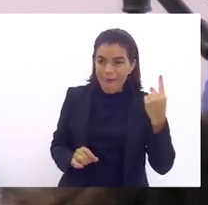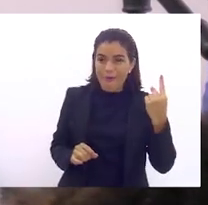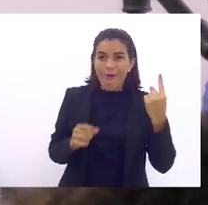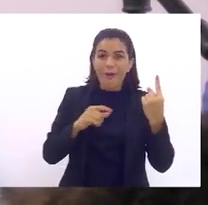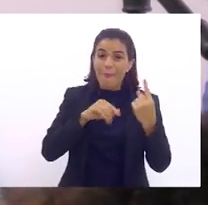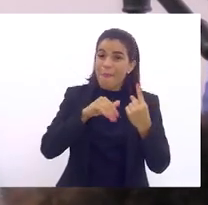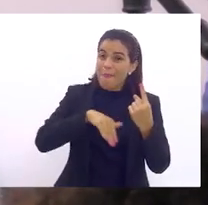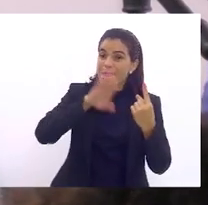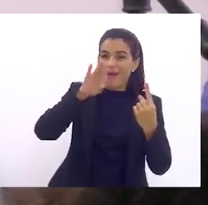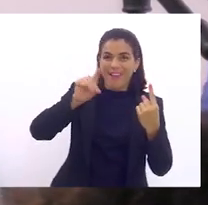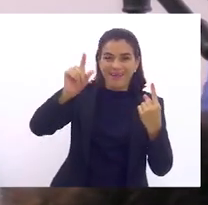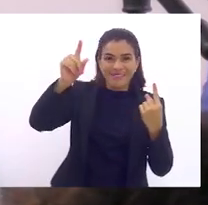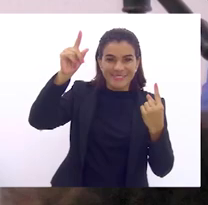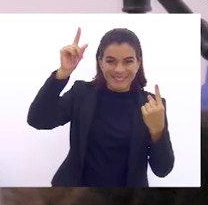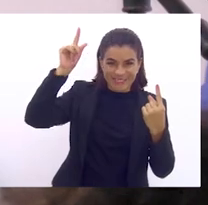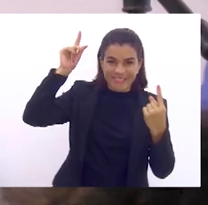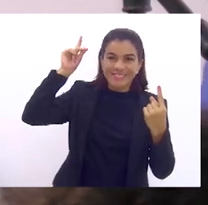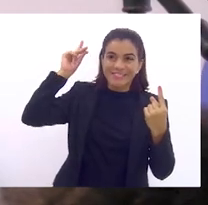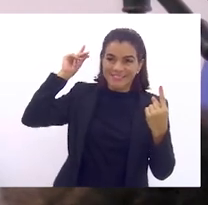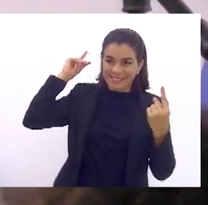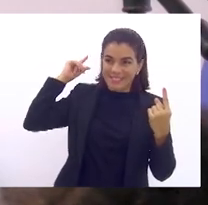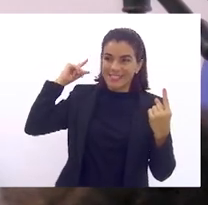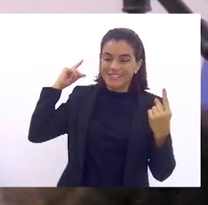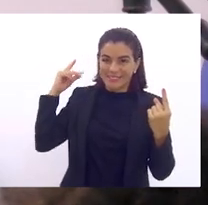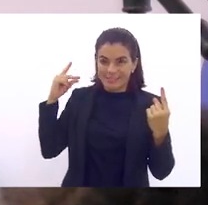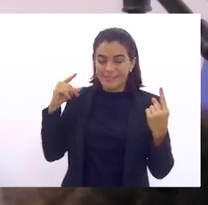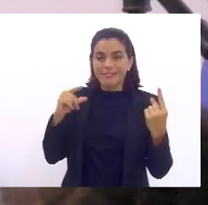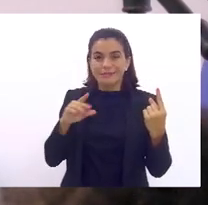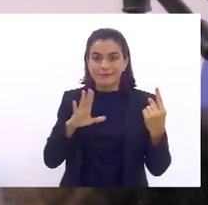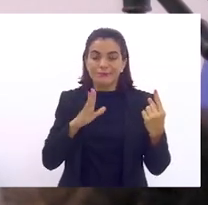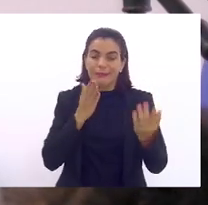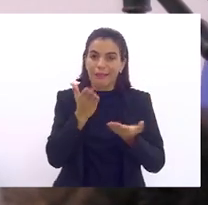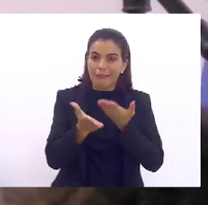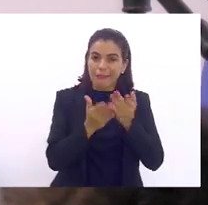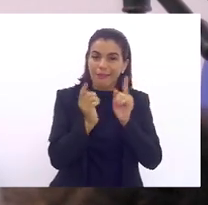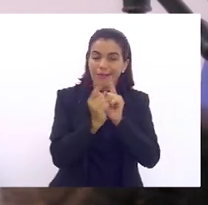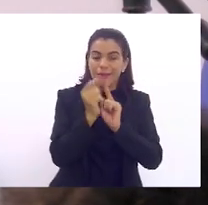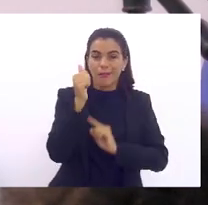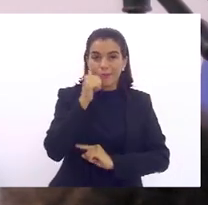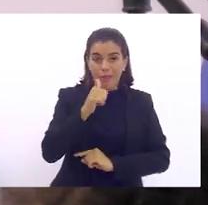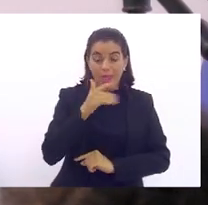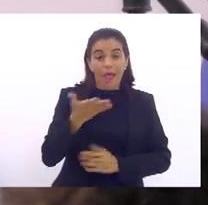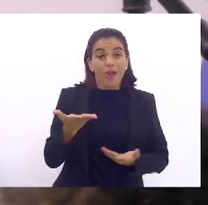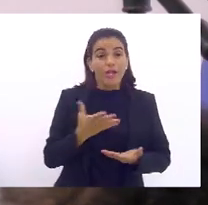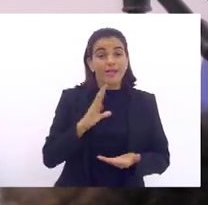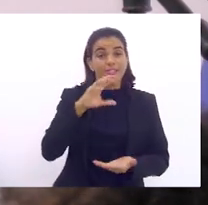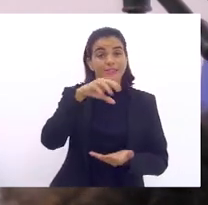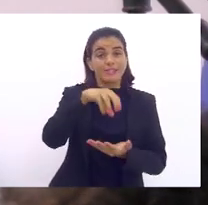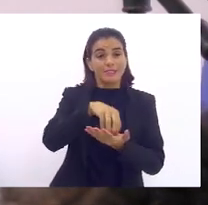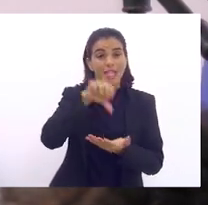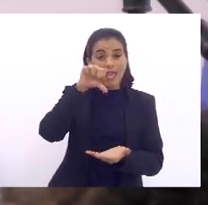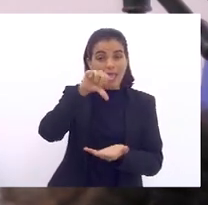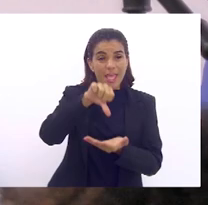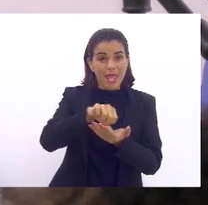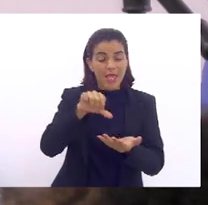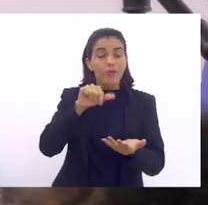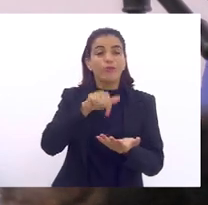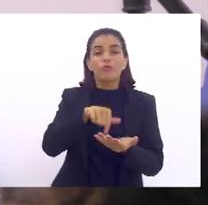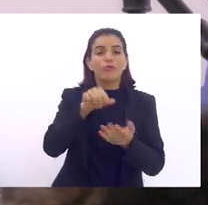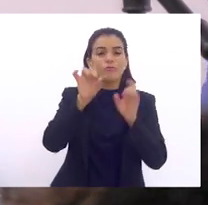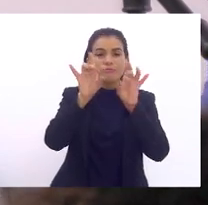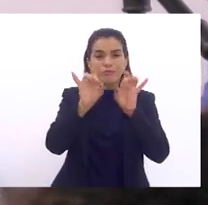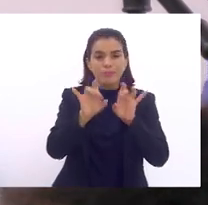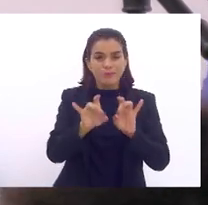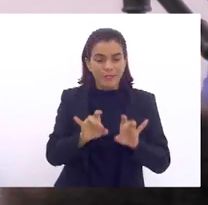mais antigo de todos o equipamento especializado de Atendimento à Mulher a gente tem os centros especializados que eu sempre falo que a gente tem que